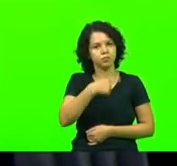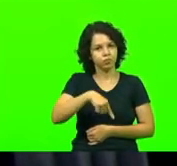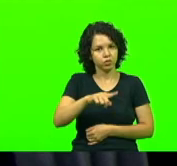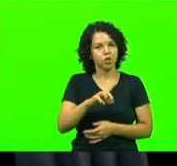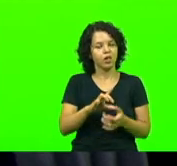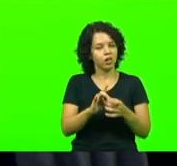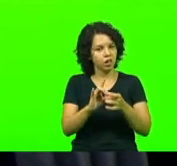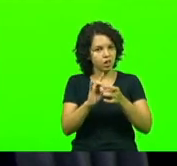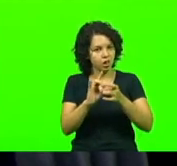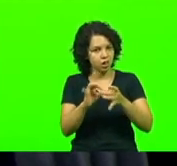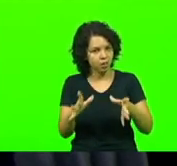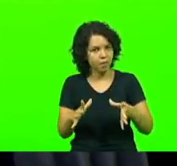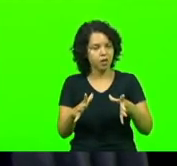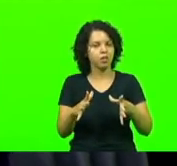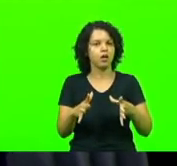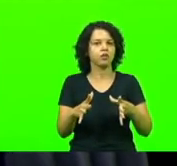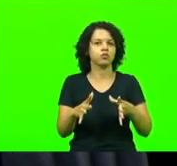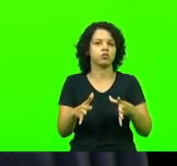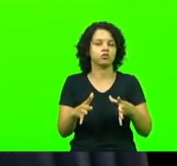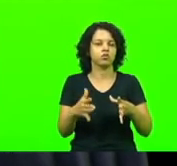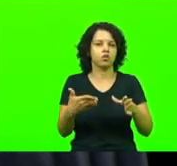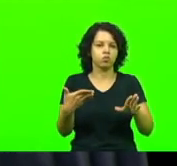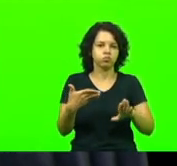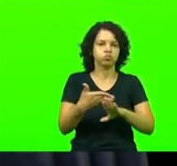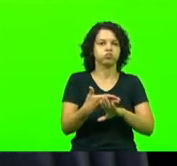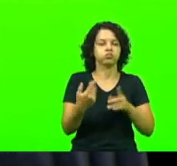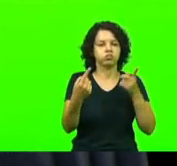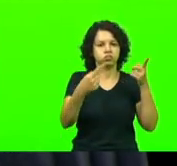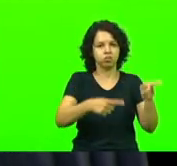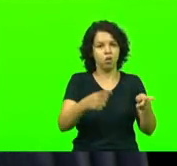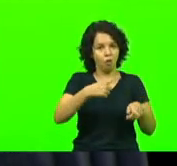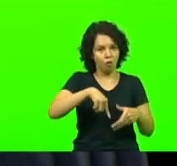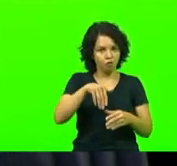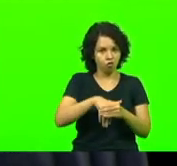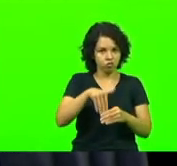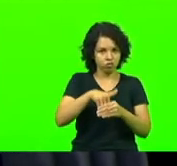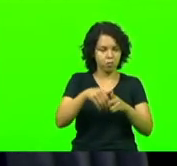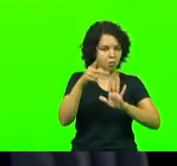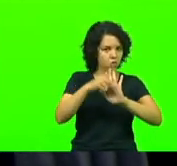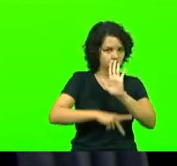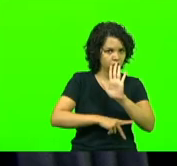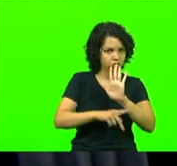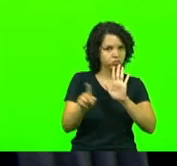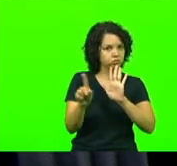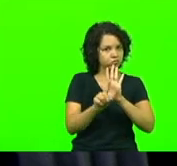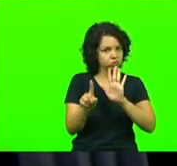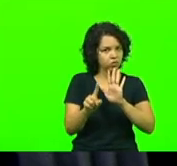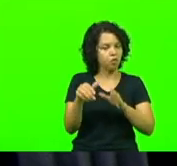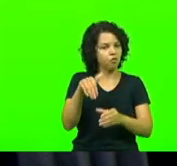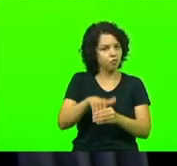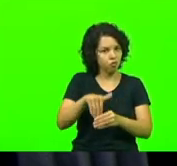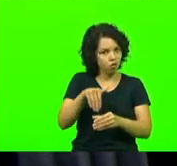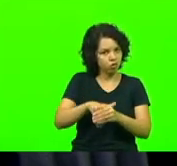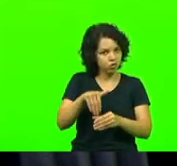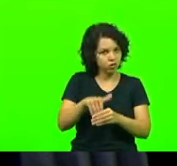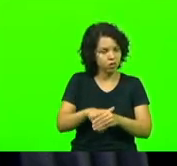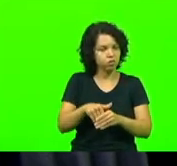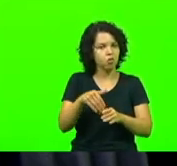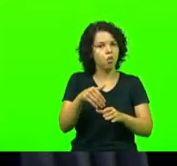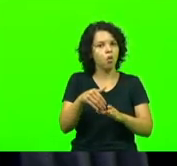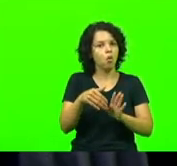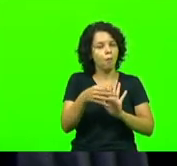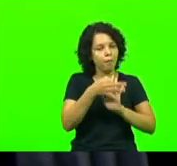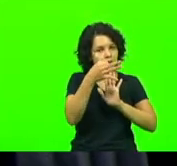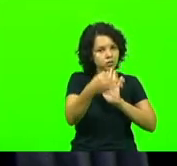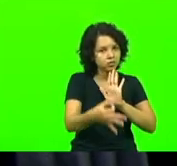liberdade. Nós não estamos aqui votando o projeto, nós estamos aqui votando o parecer